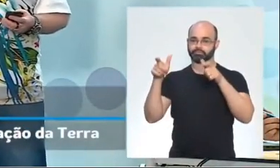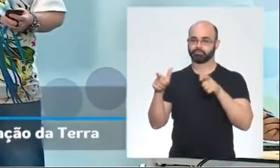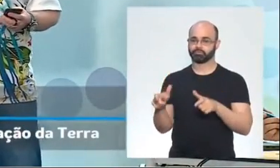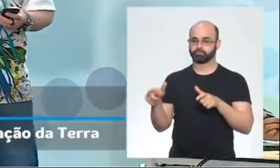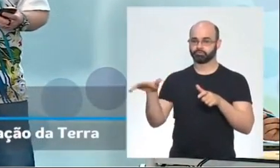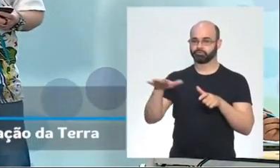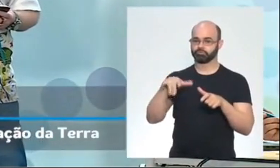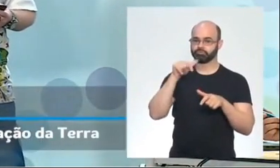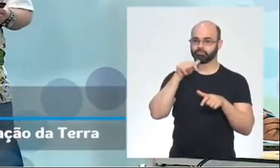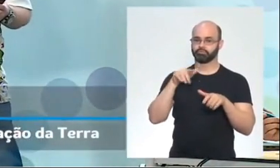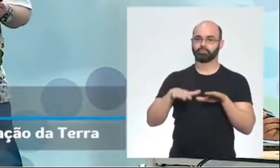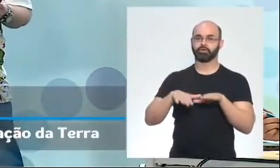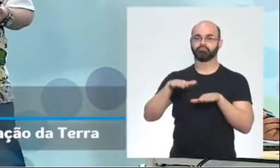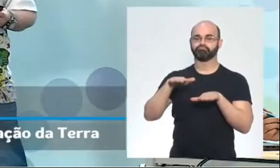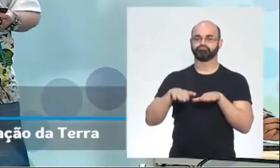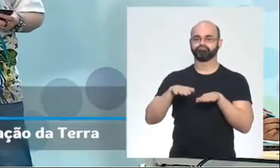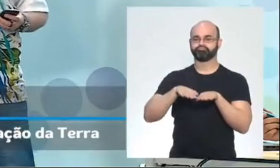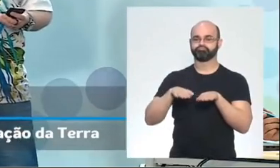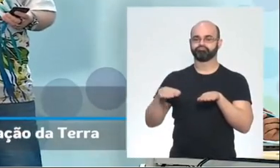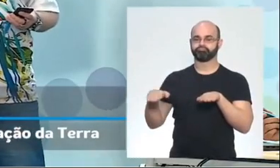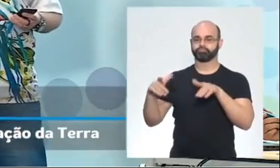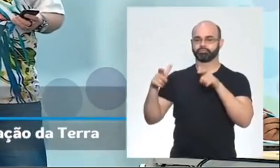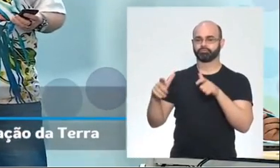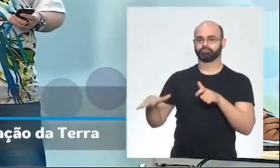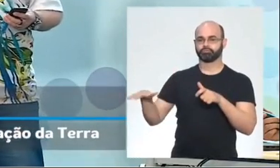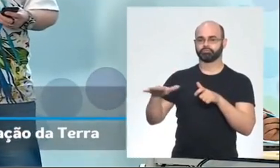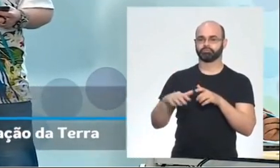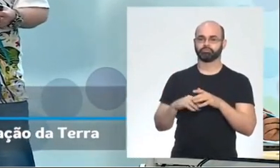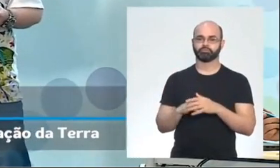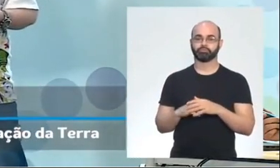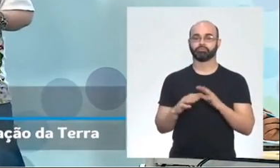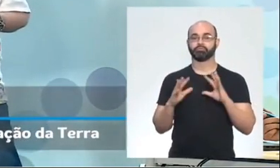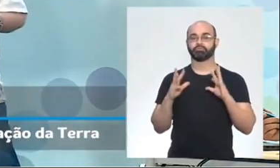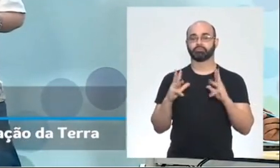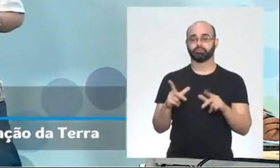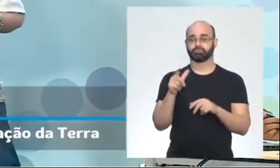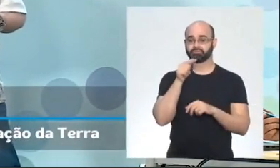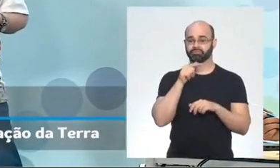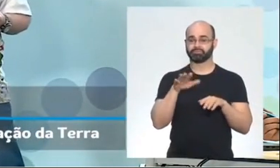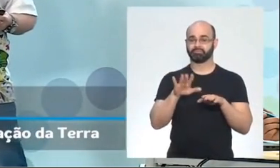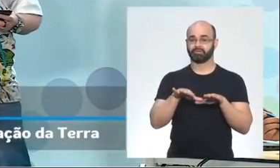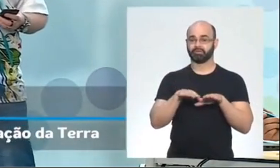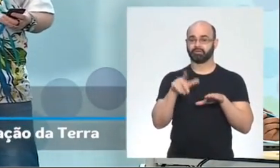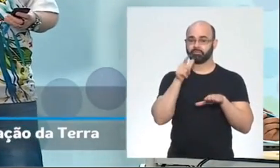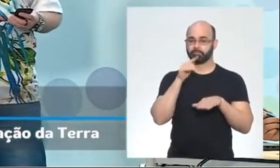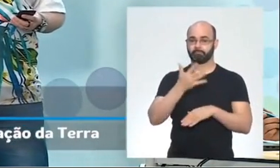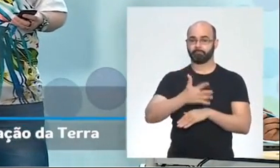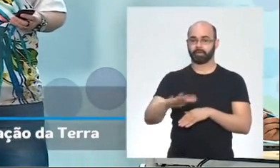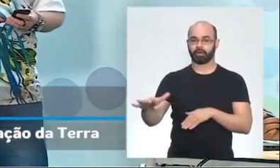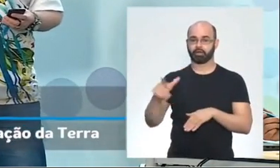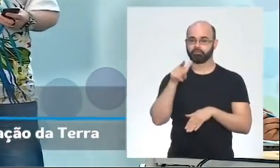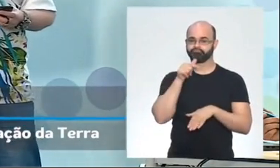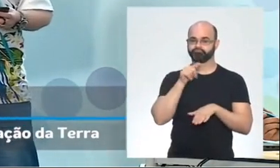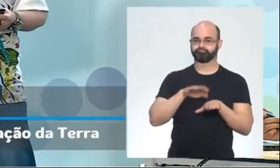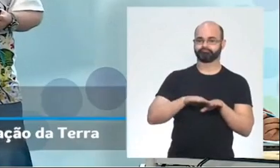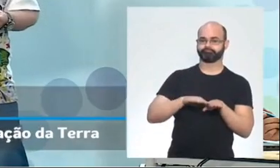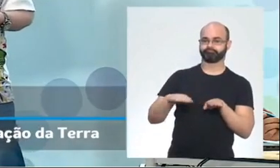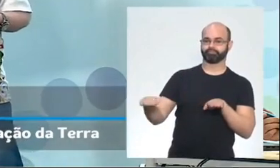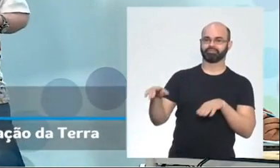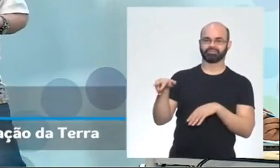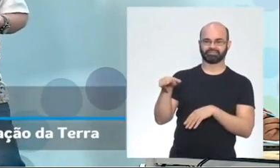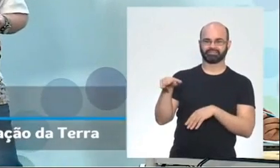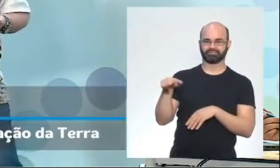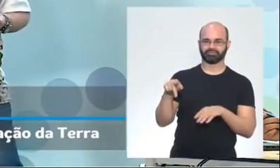localização desse relevo, né? Então, nem tudo está no nível do mar, então nem todos os relevos vão começar